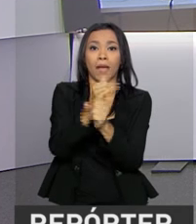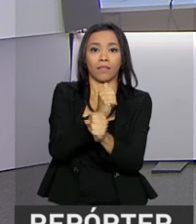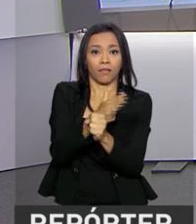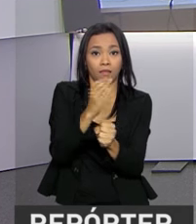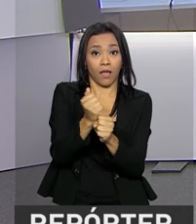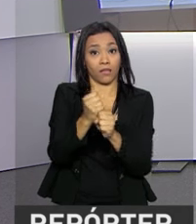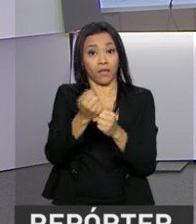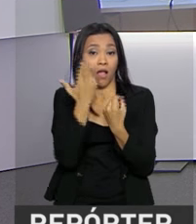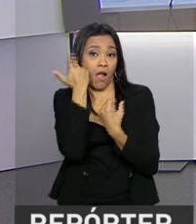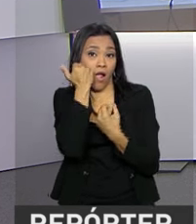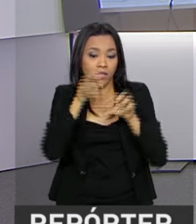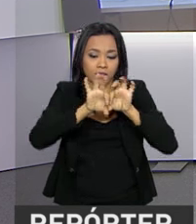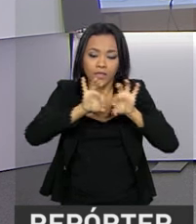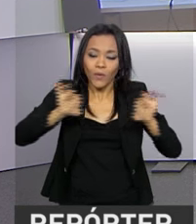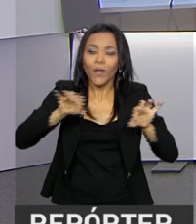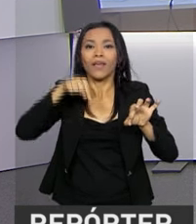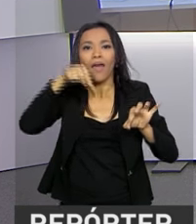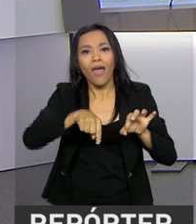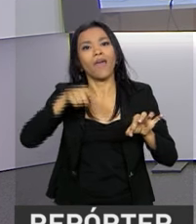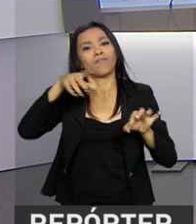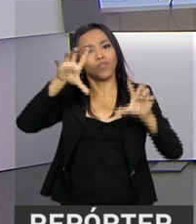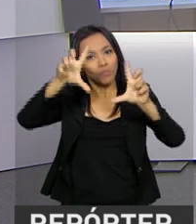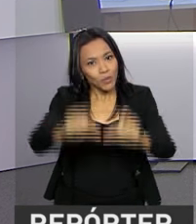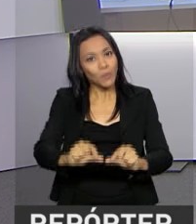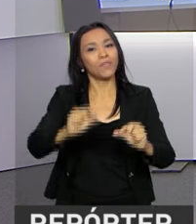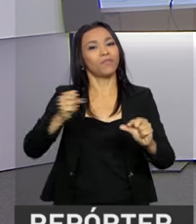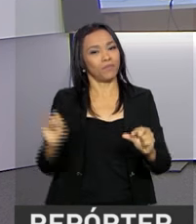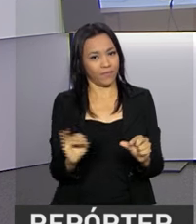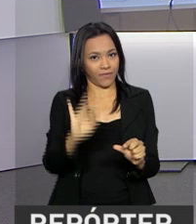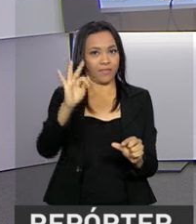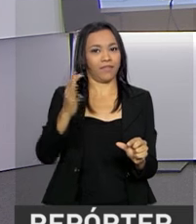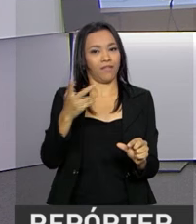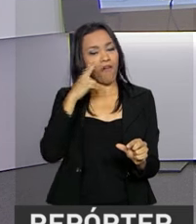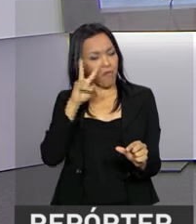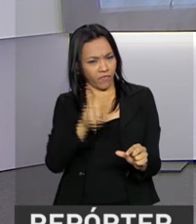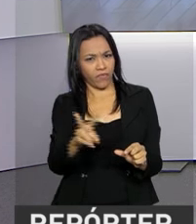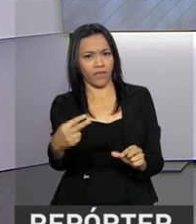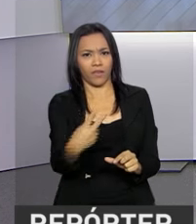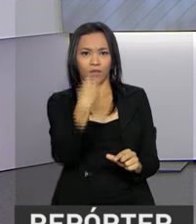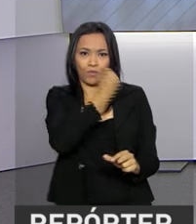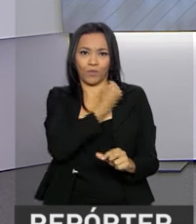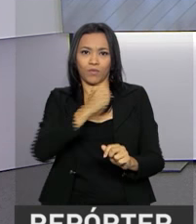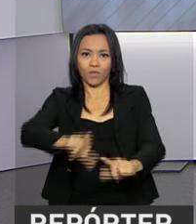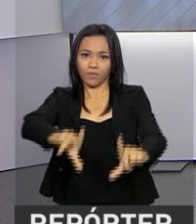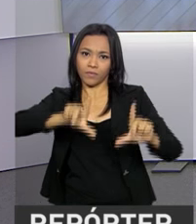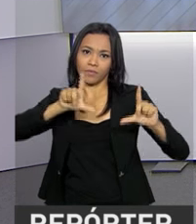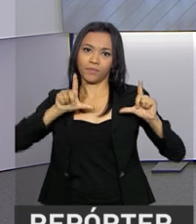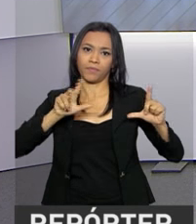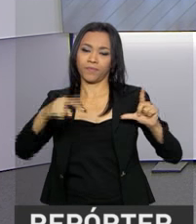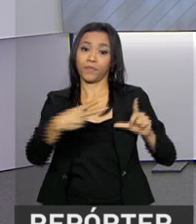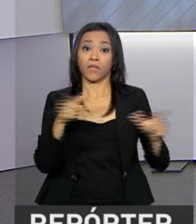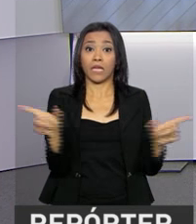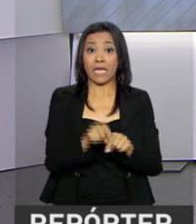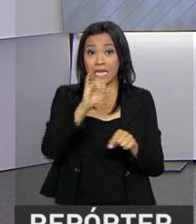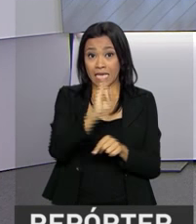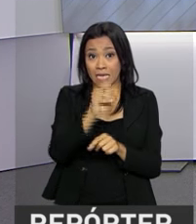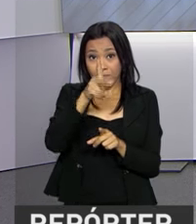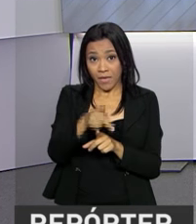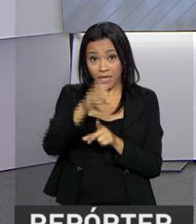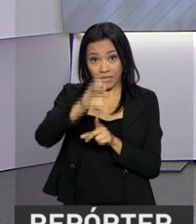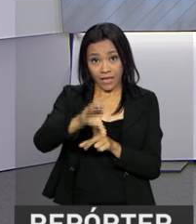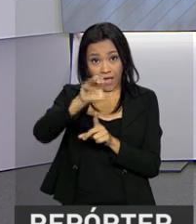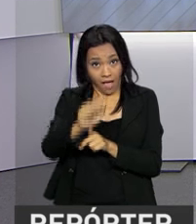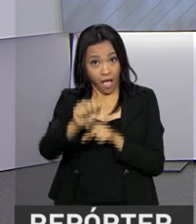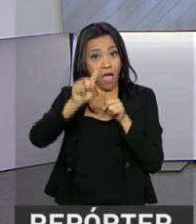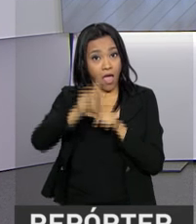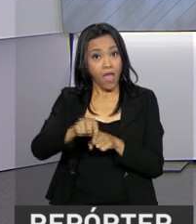tiveram queda nos preços e foram responsáveis por uma trégua na inflação. Vamos ver os números aqui no telão. Olha só o IPCA que a inflação